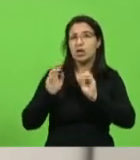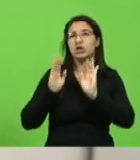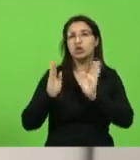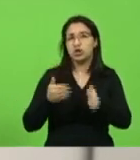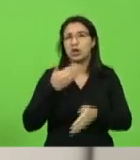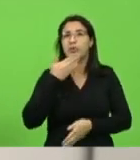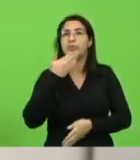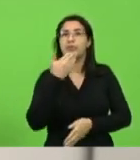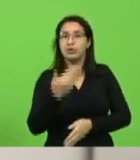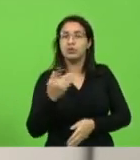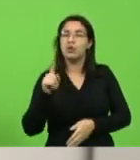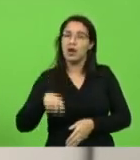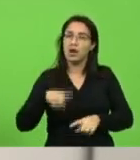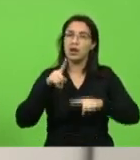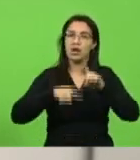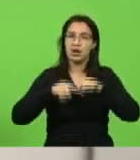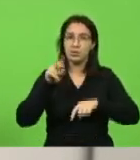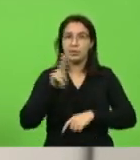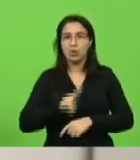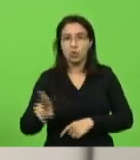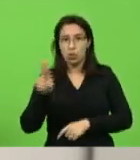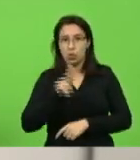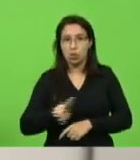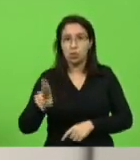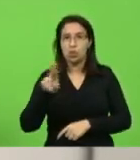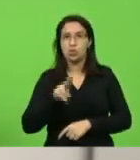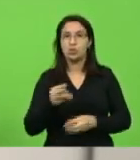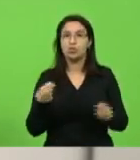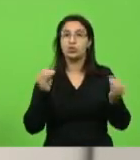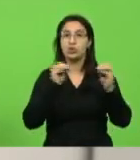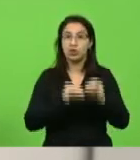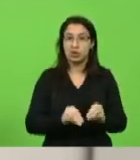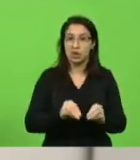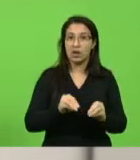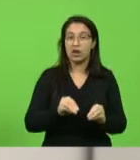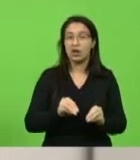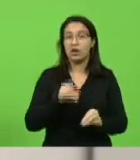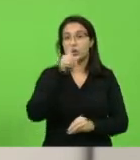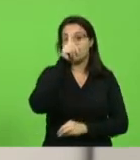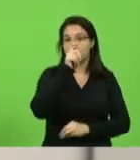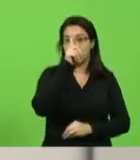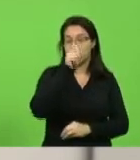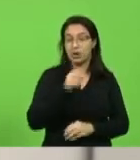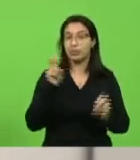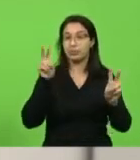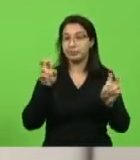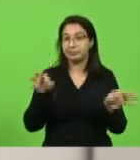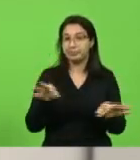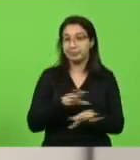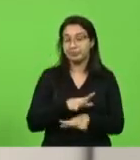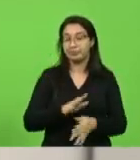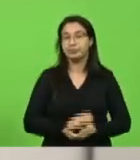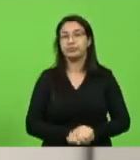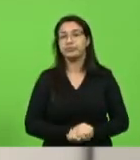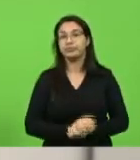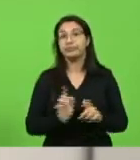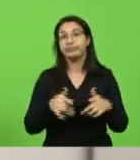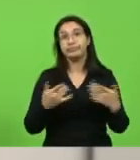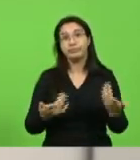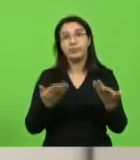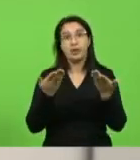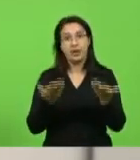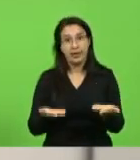são equipamentos para uso em instalações hospitalares mesmo, fecha aspas. Ou seja, é inquestionável